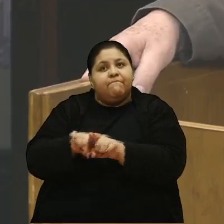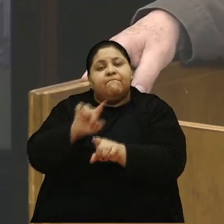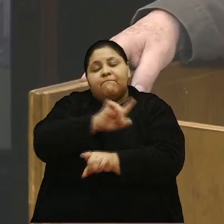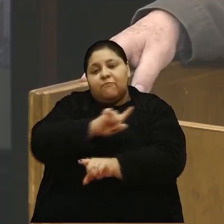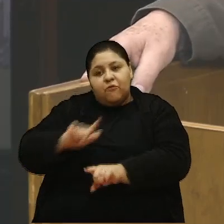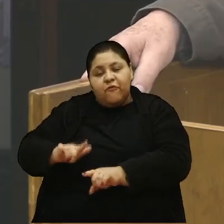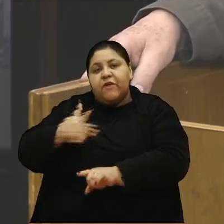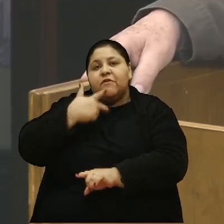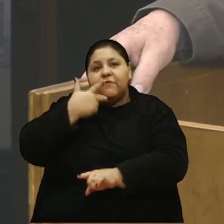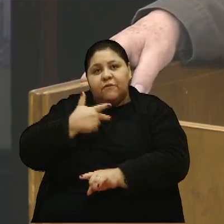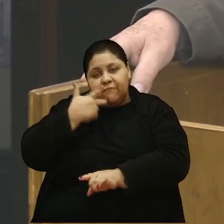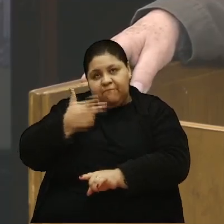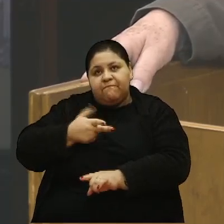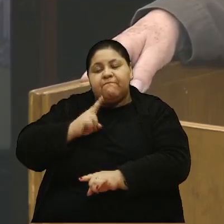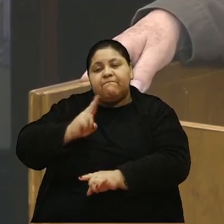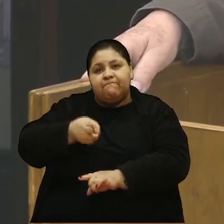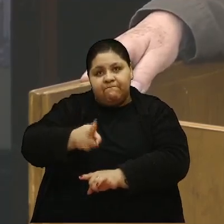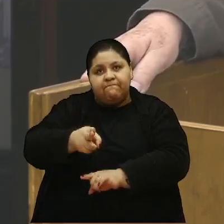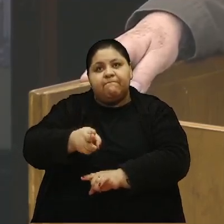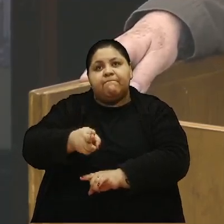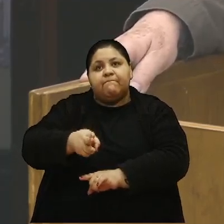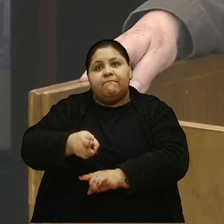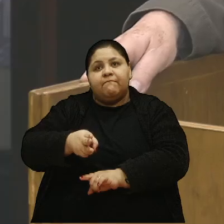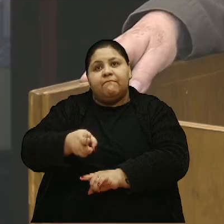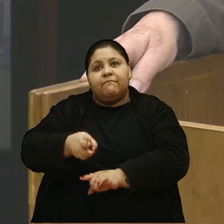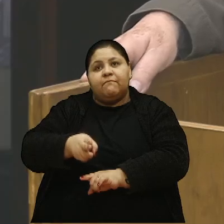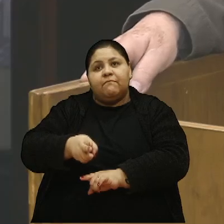sempre levanta, que é a questão da questão do